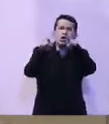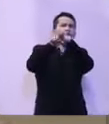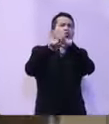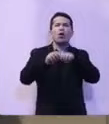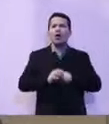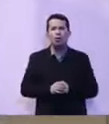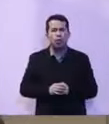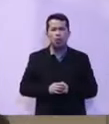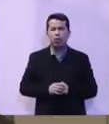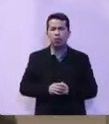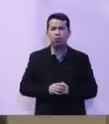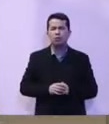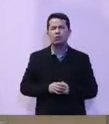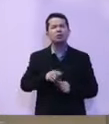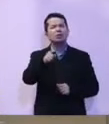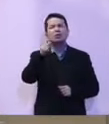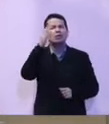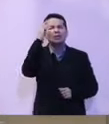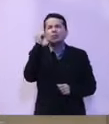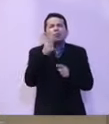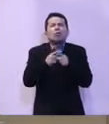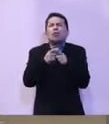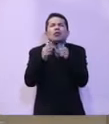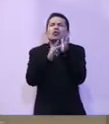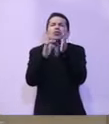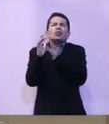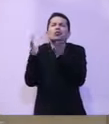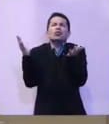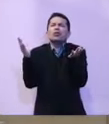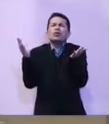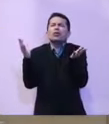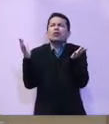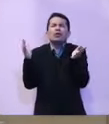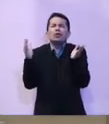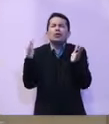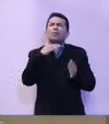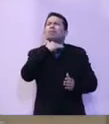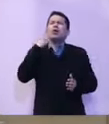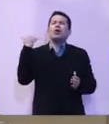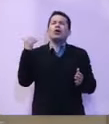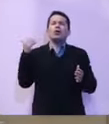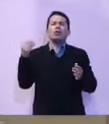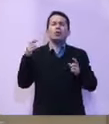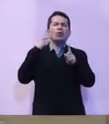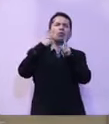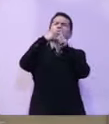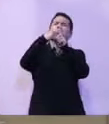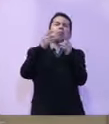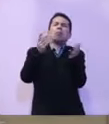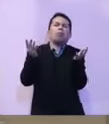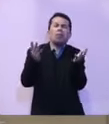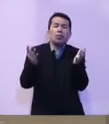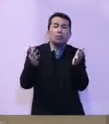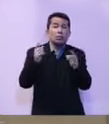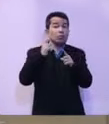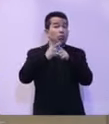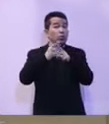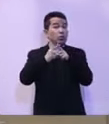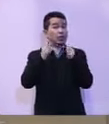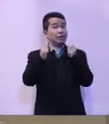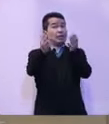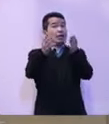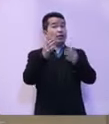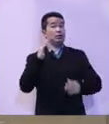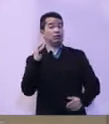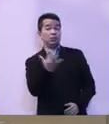Para que queria morrer na cruz? Para que eu e você não tivéssemos que passar por esse dia. E sabe, quando o nosso